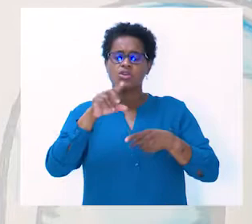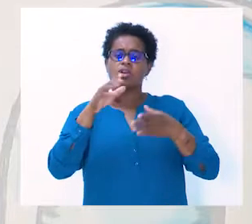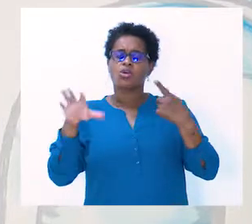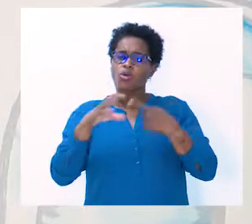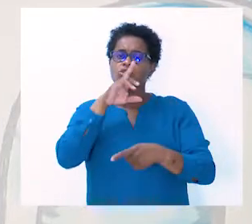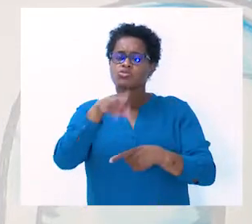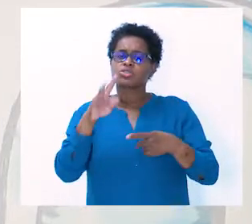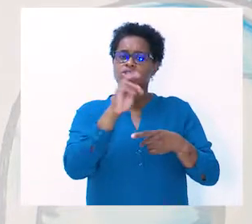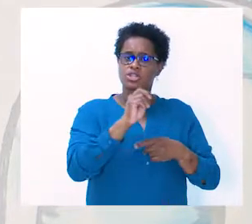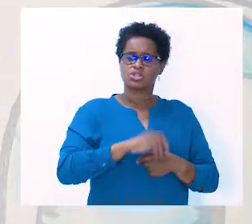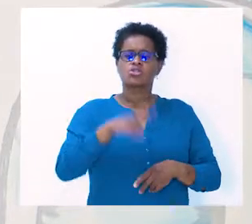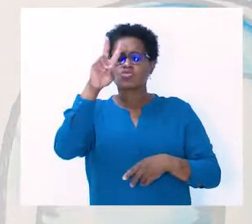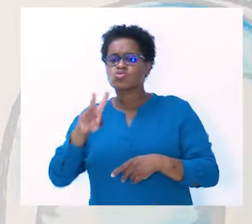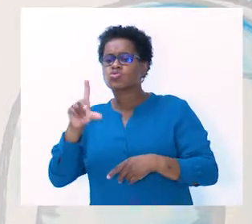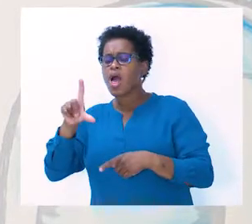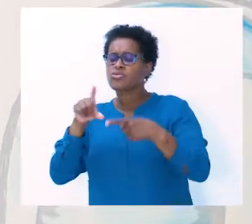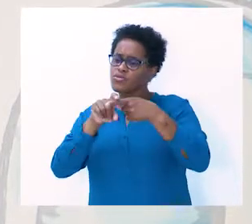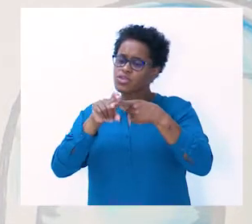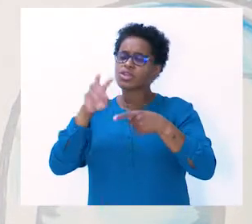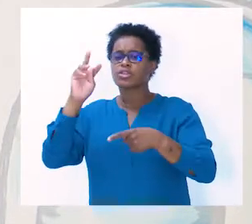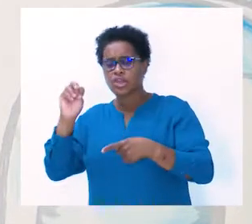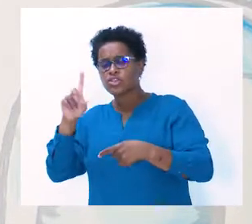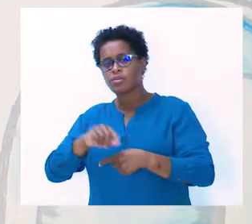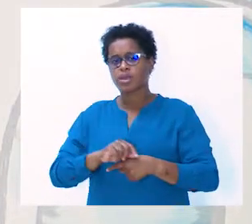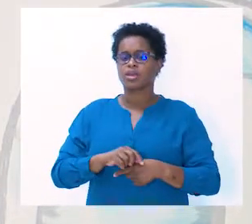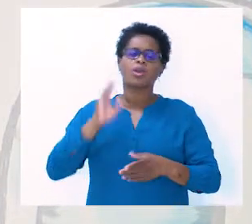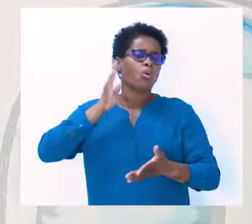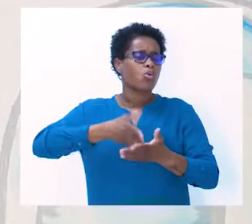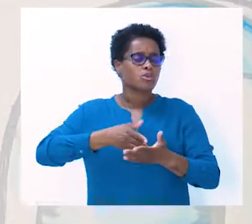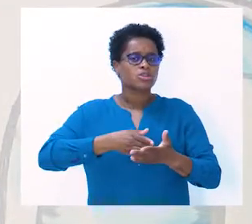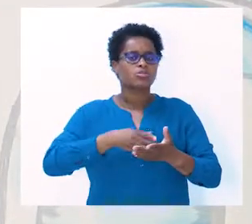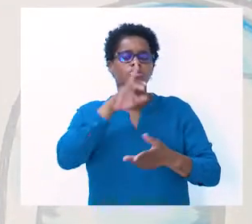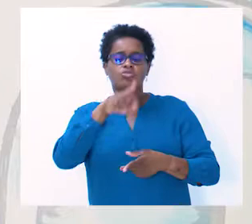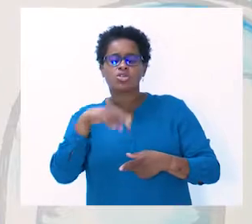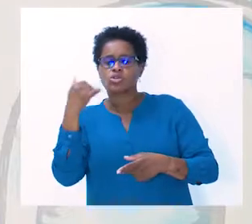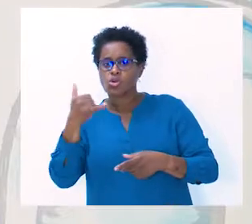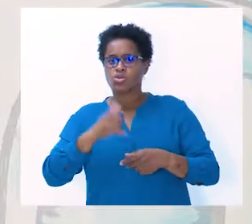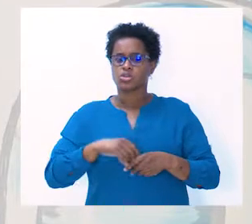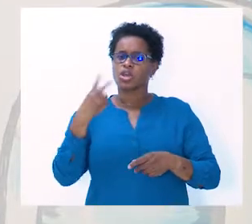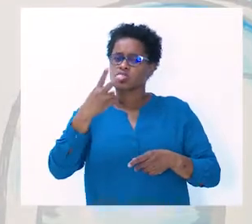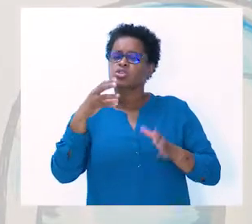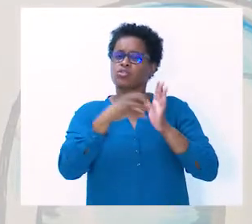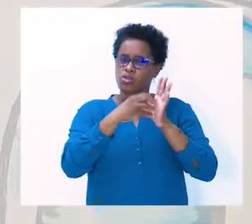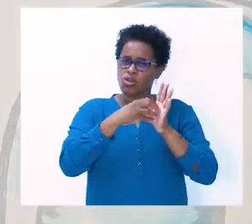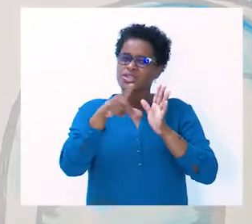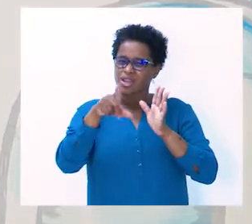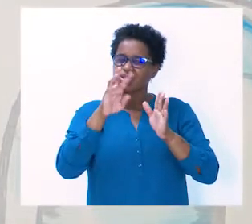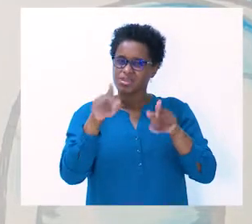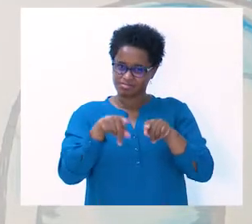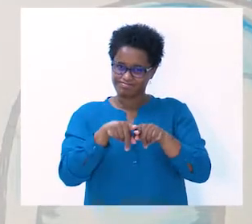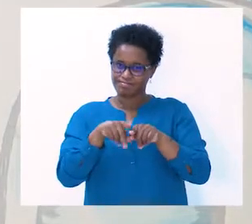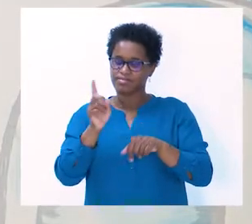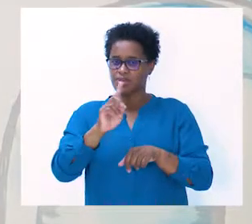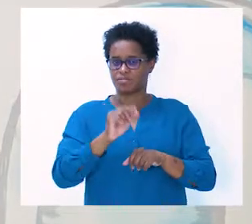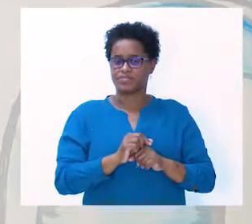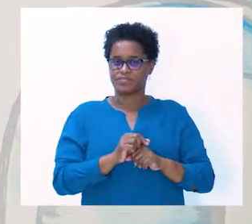dividir o segundo lado também encontrar 3 e encontrar o último, encontrar 2, as duas figuras são semelhantes?